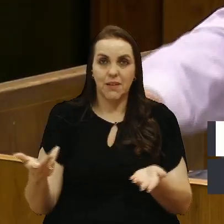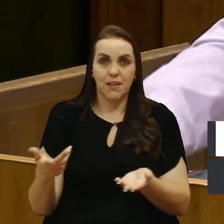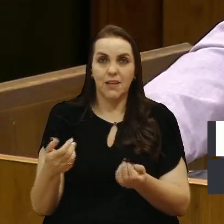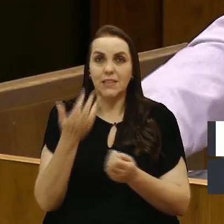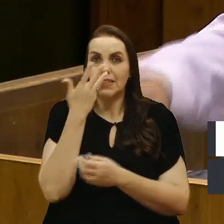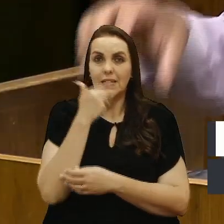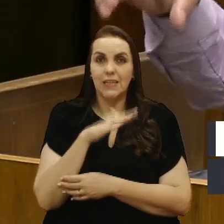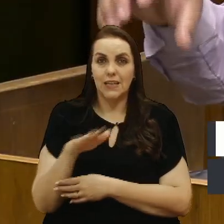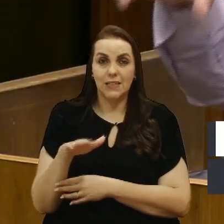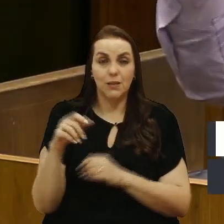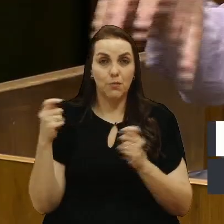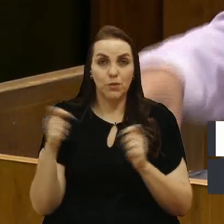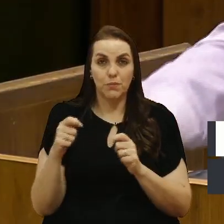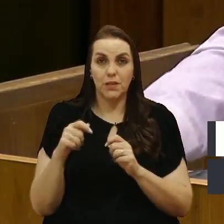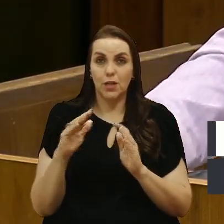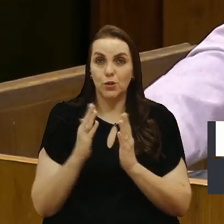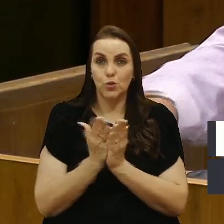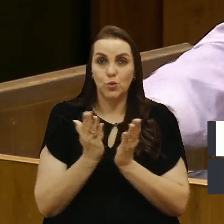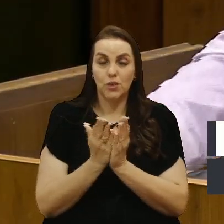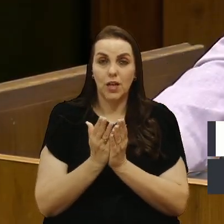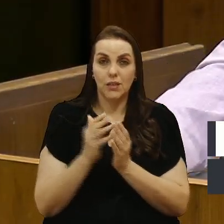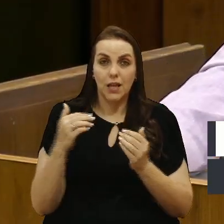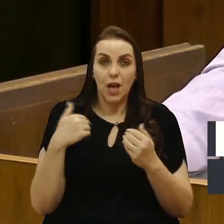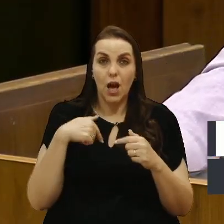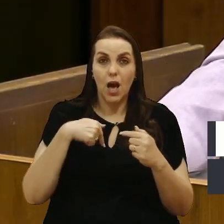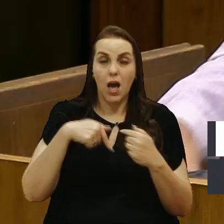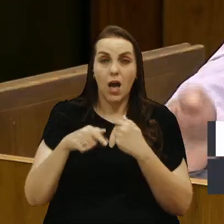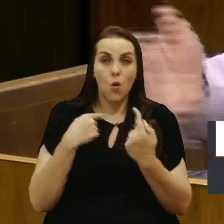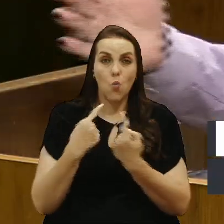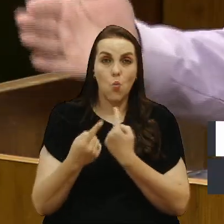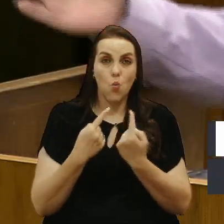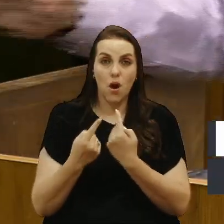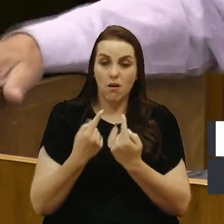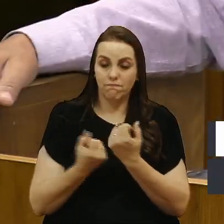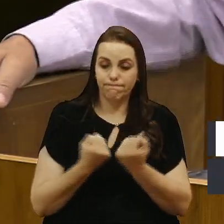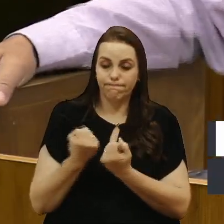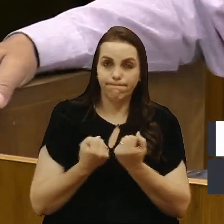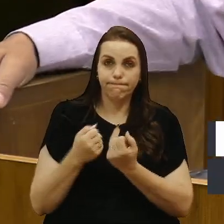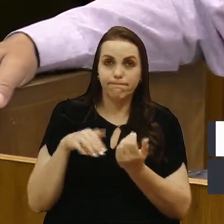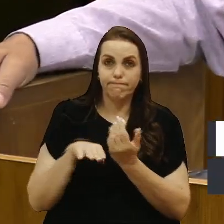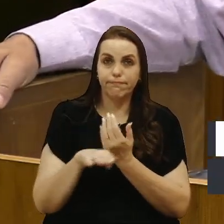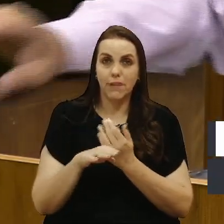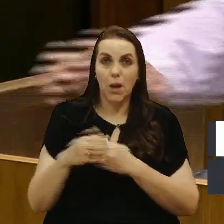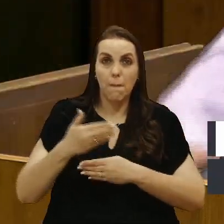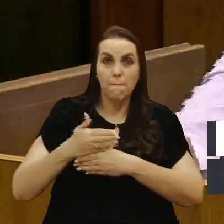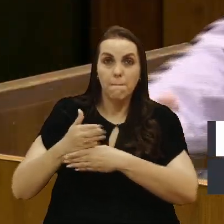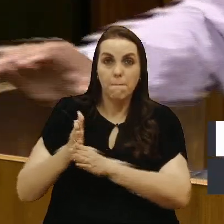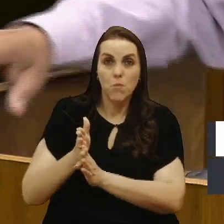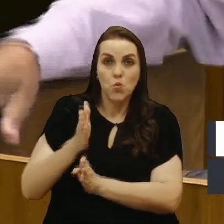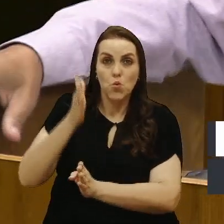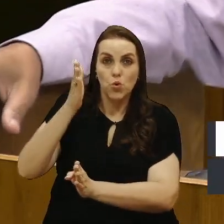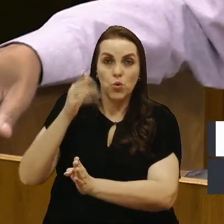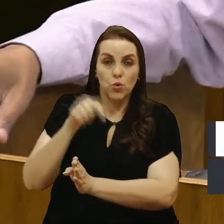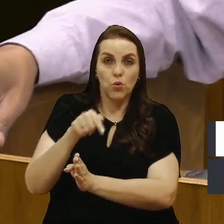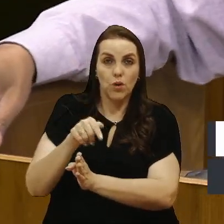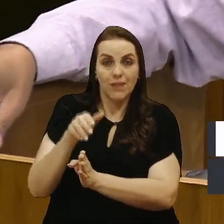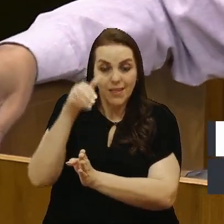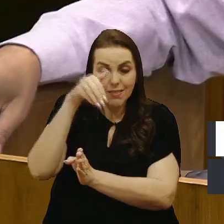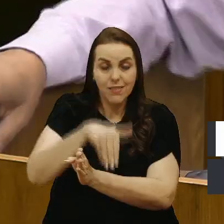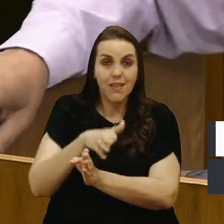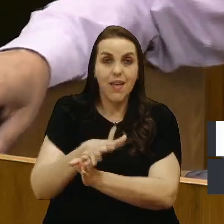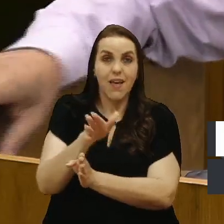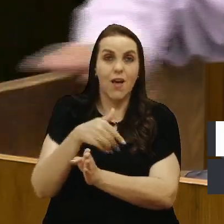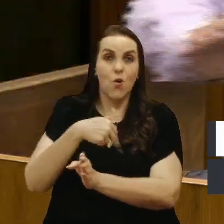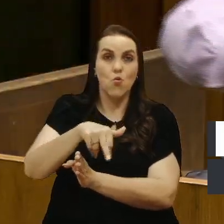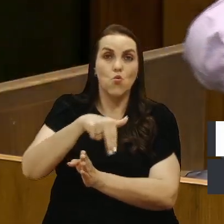D'Ambrosio, para poder estudar, elas têm que caminhar pelo meio da rua, porque não tem passeio público. O muro do aeroporto está dentro da rua, então a gente precisa resolver